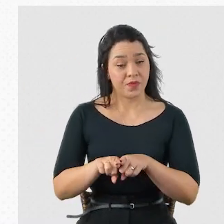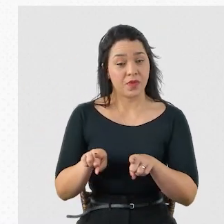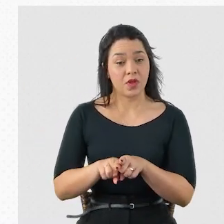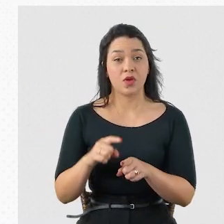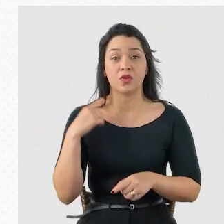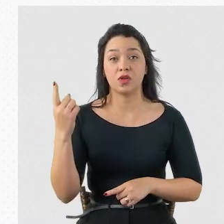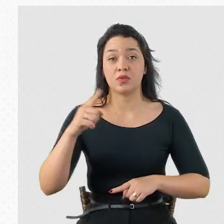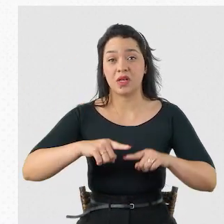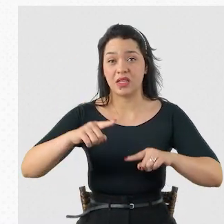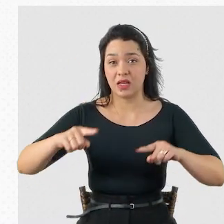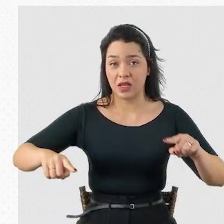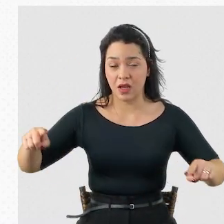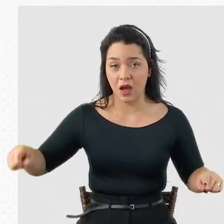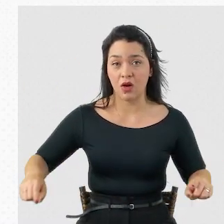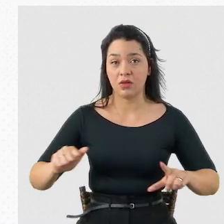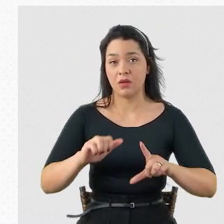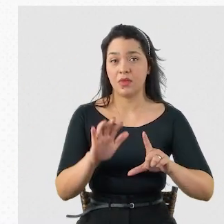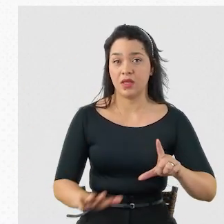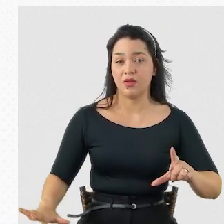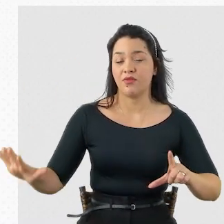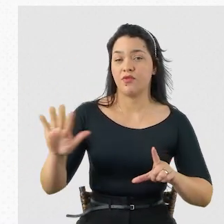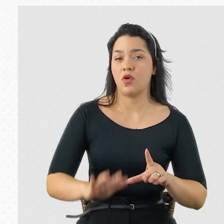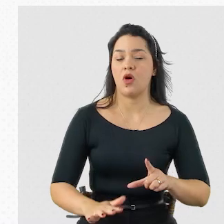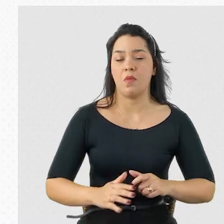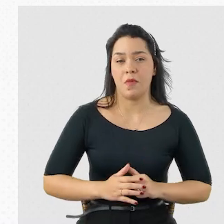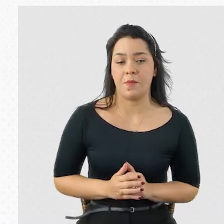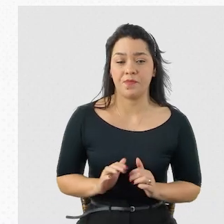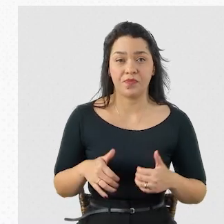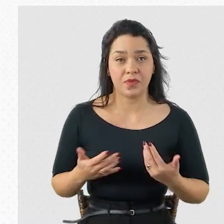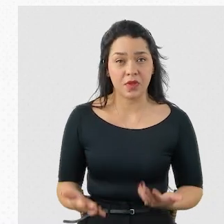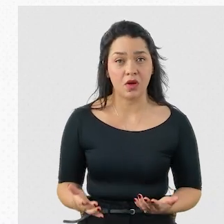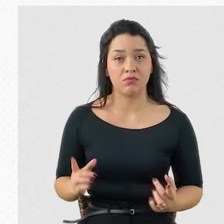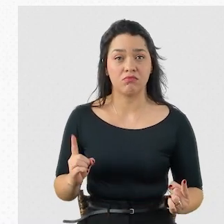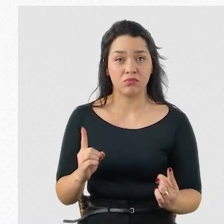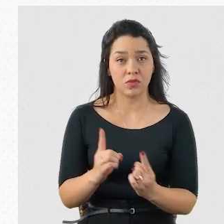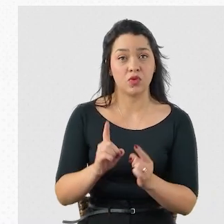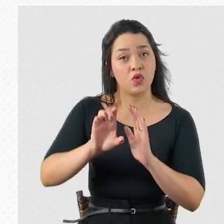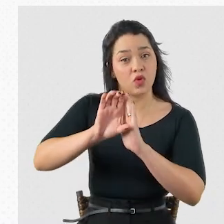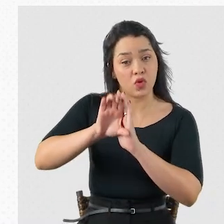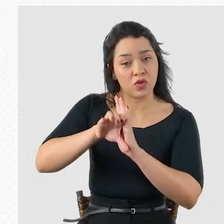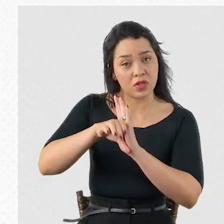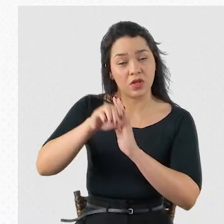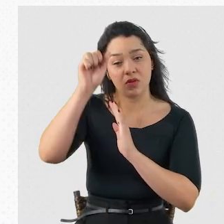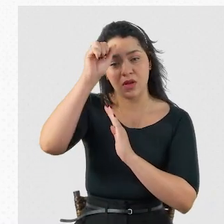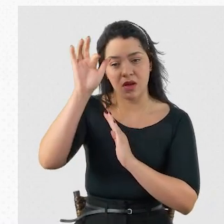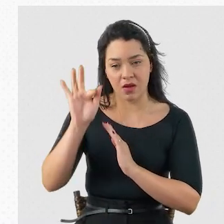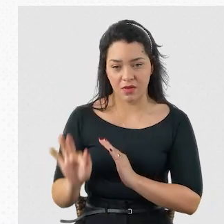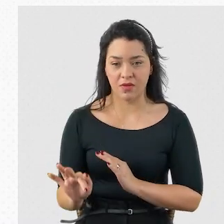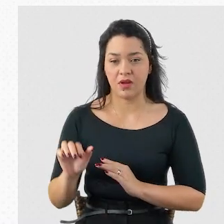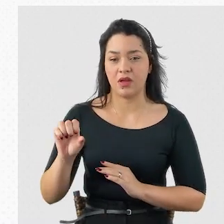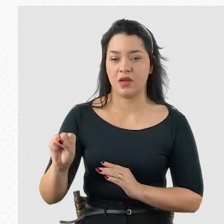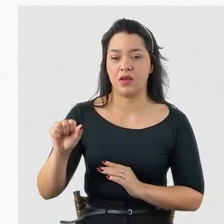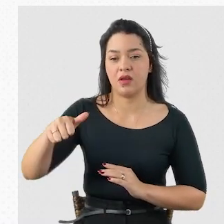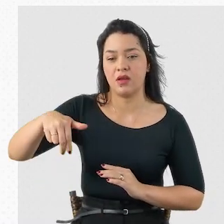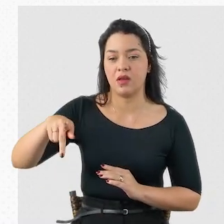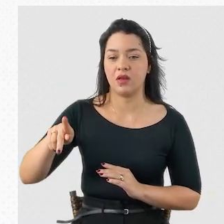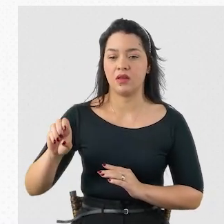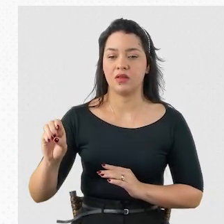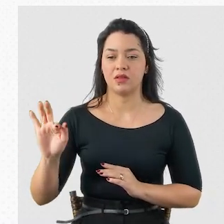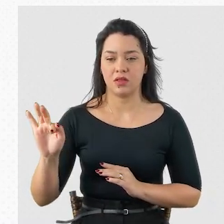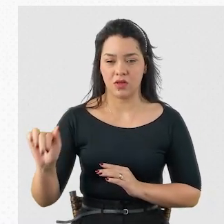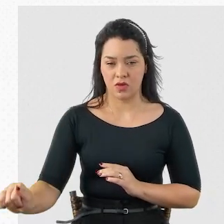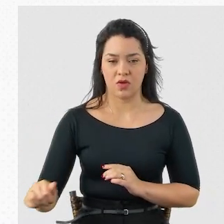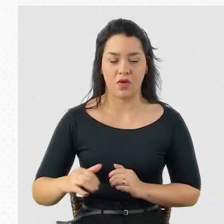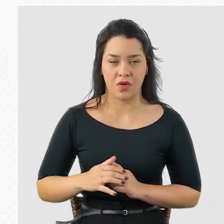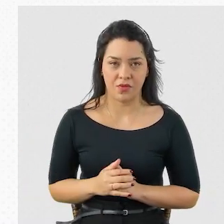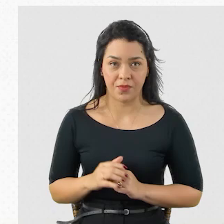nosso material aqui da plataforma Gonçalves Dias. Né? Se aproxima do conceito africano dos Sankofa, provérbios dos povos Akan,